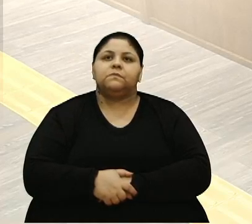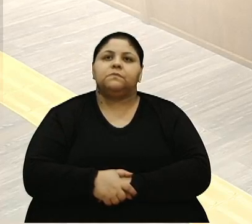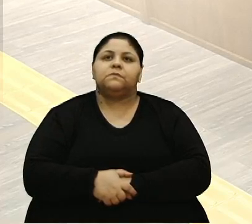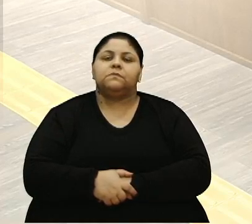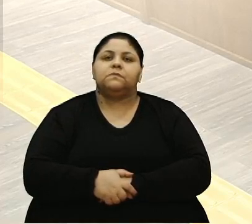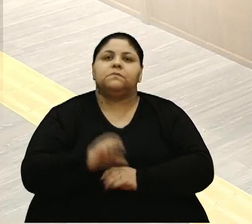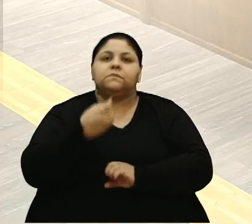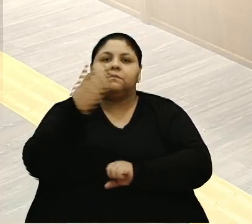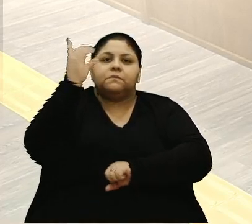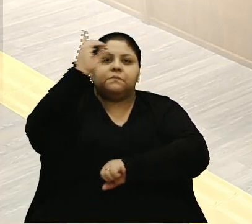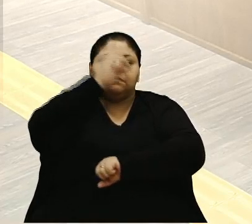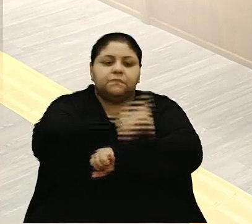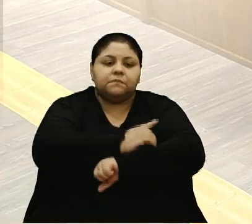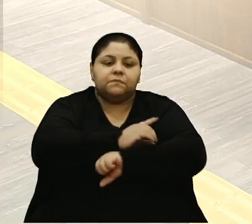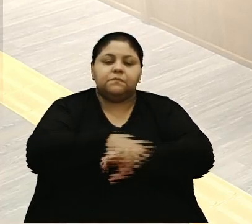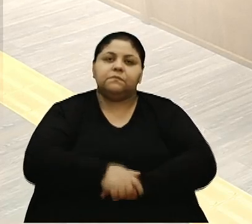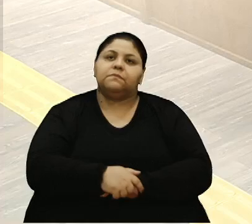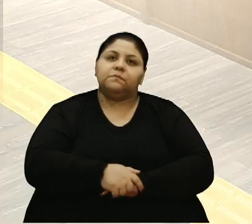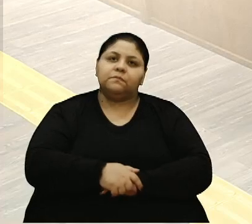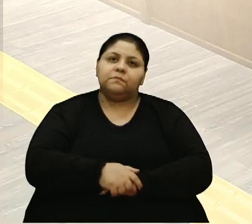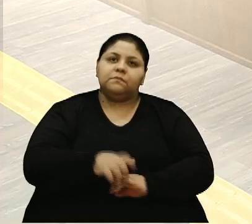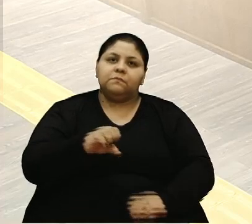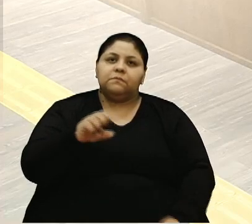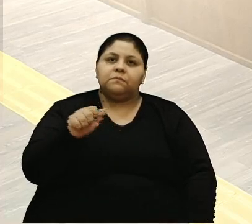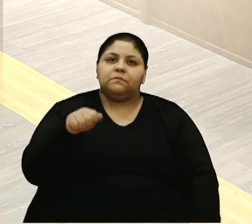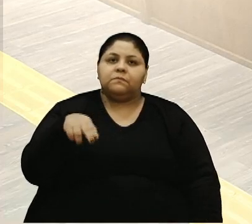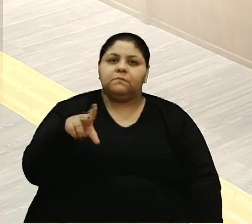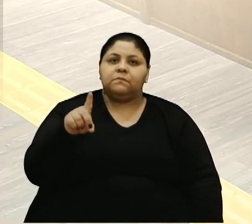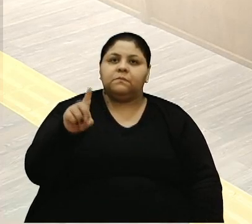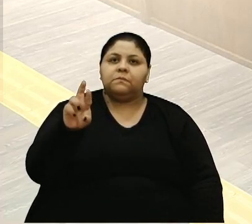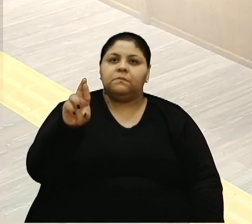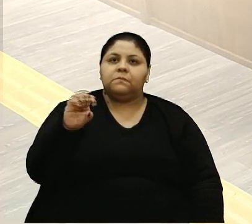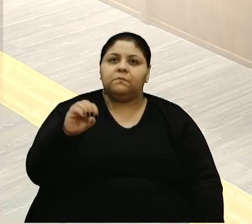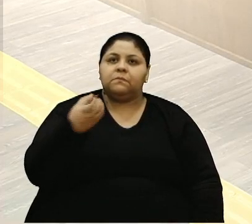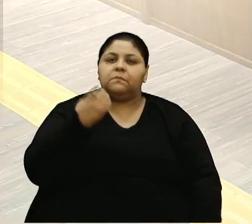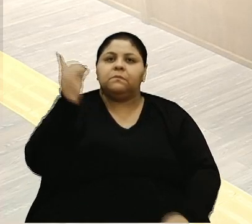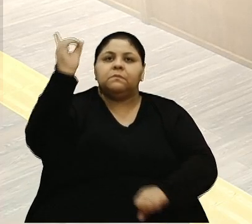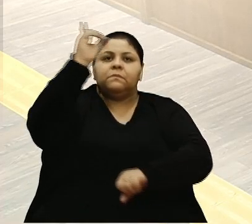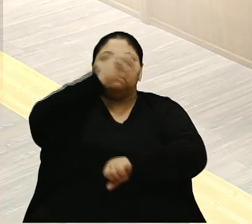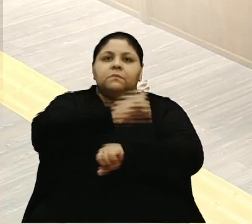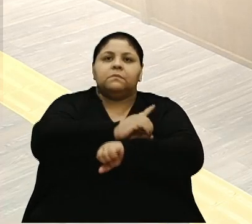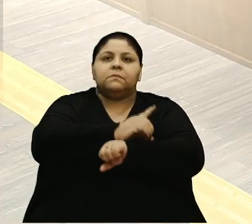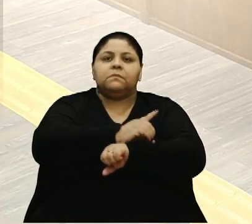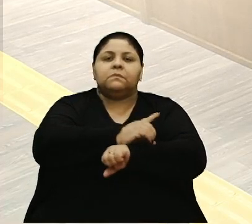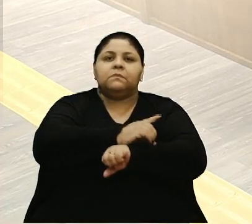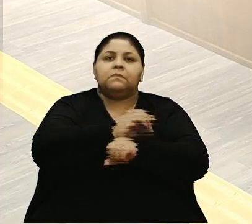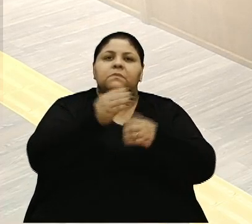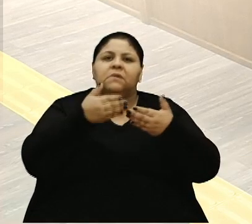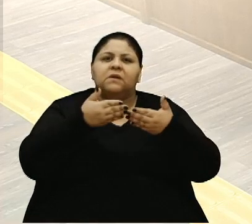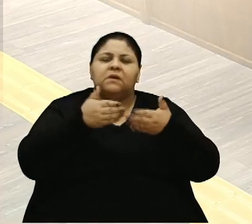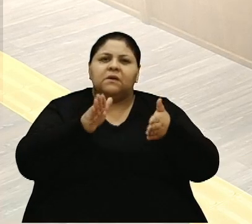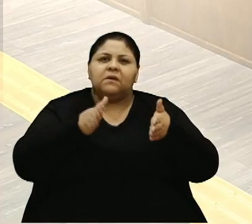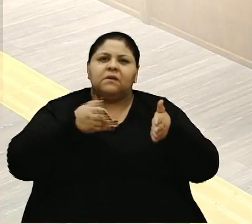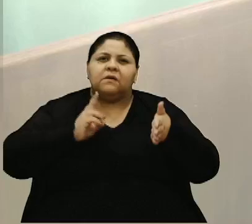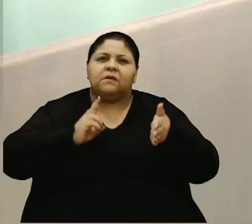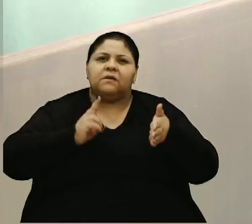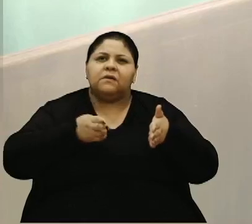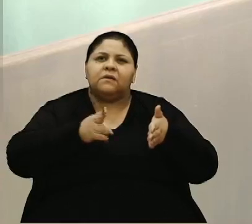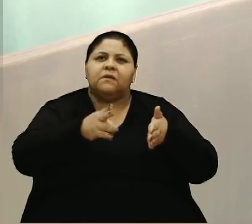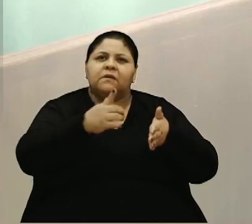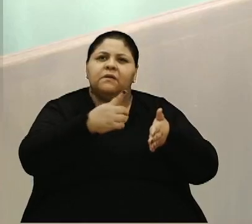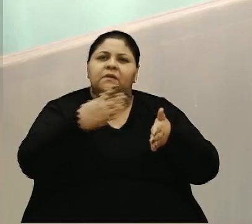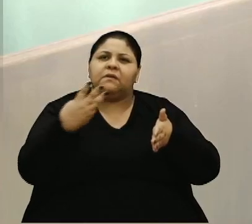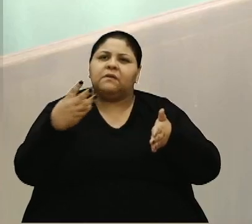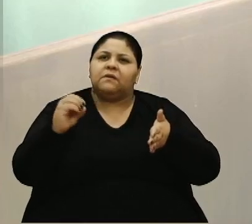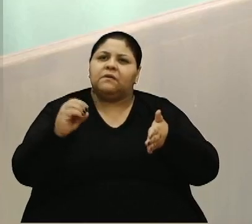Bom dia, Sandro Junqueira. Bom dia. Andou a abertura? Tem 130